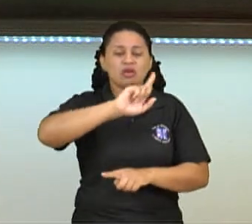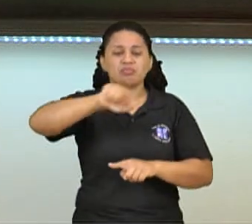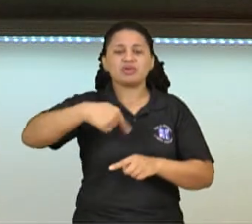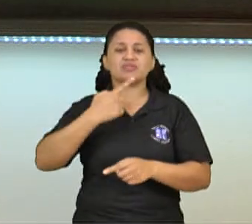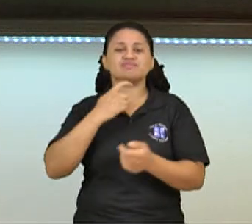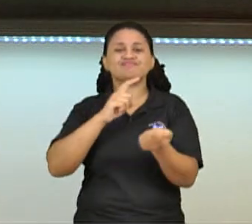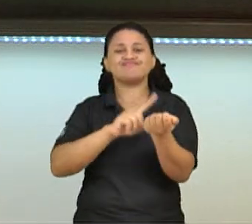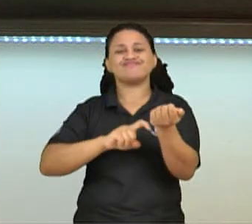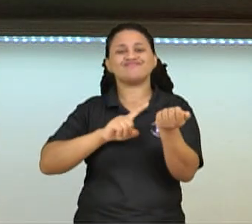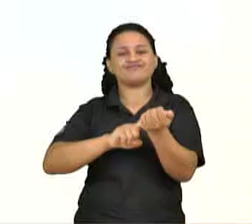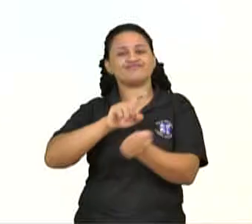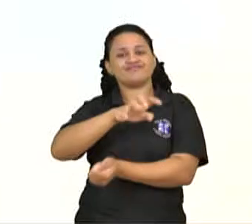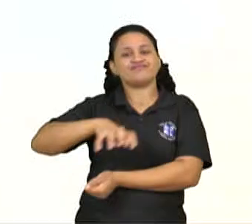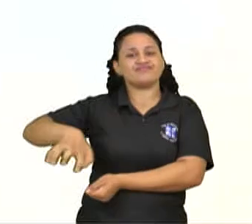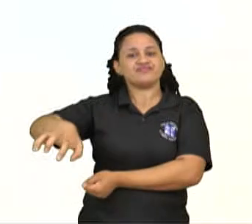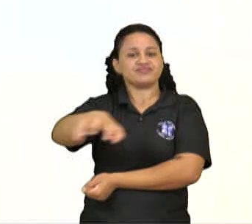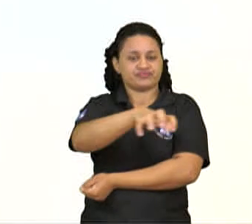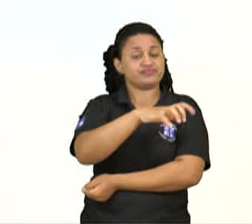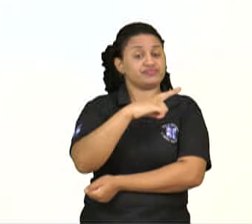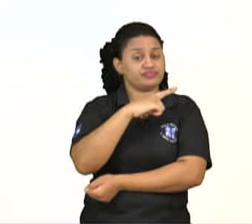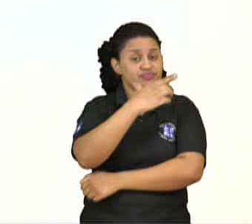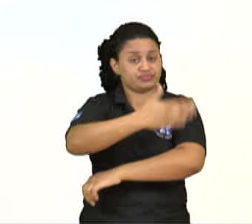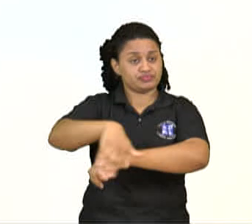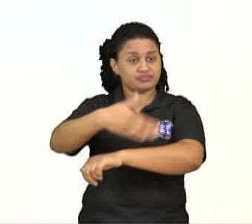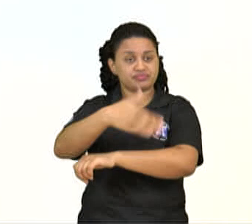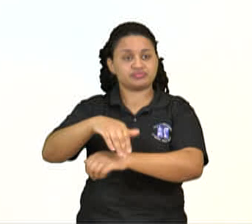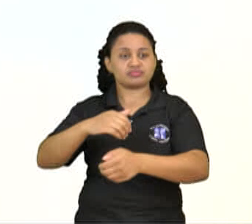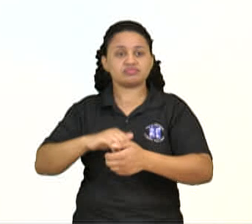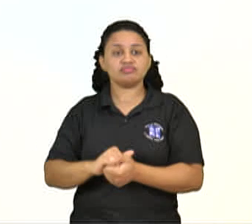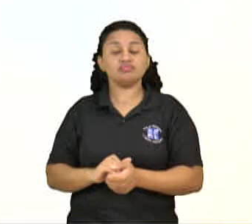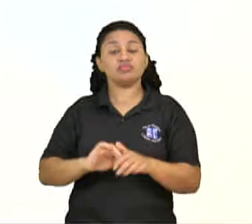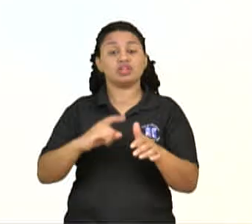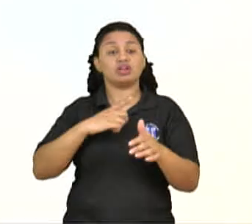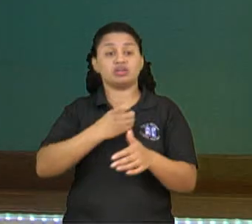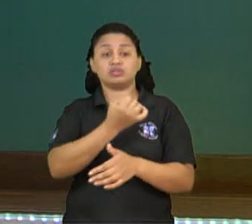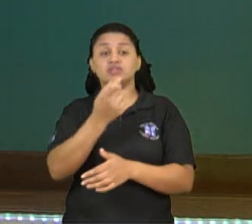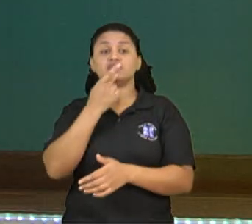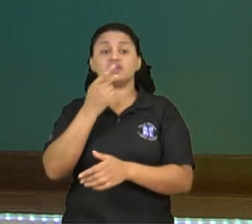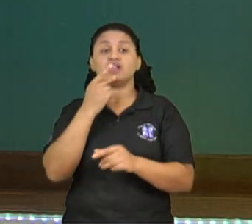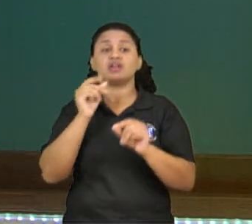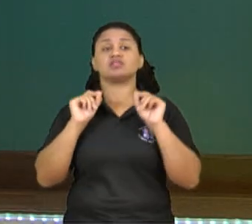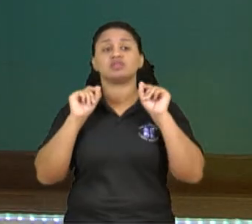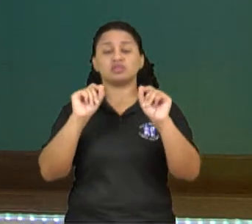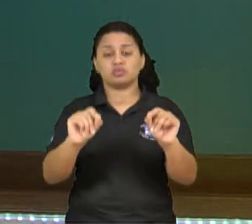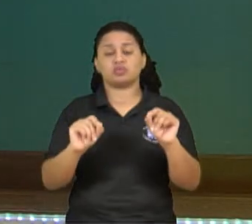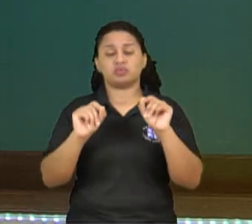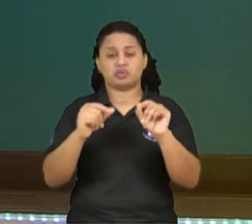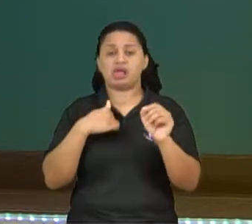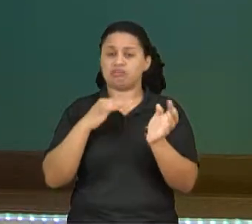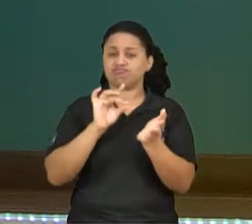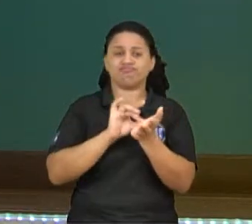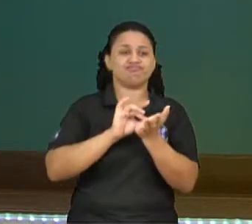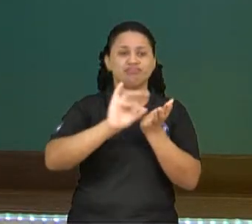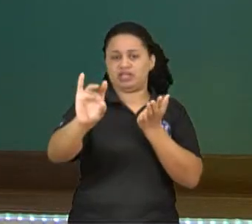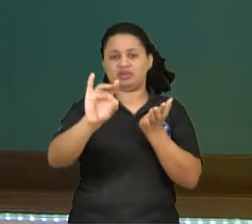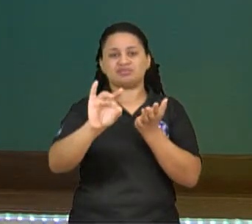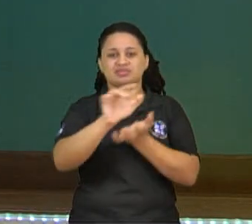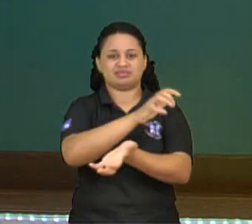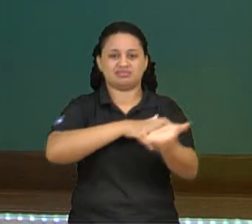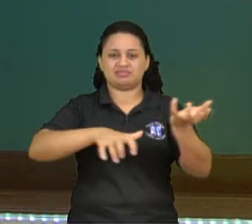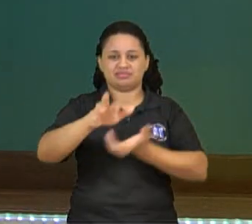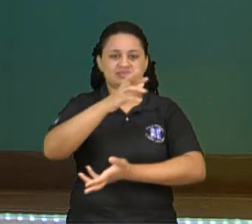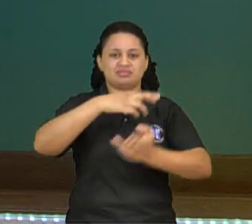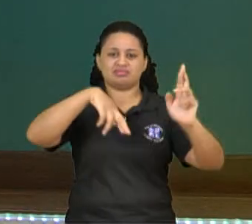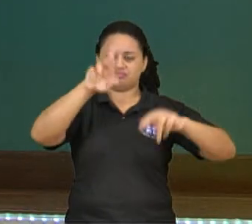sangue. Né? Aos considerados, né, essa perseguição ela era vista, né, considerados inimigos da Revolução. Se